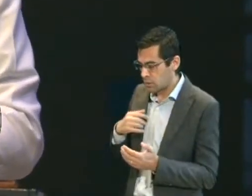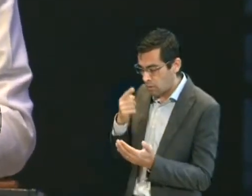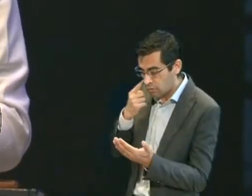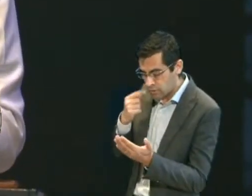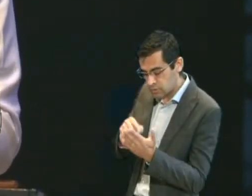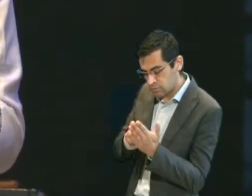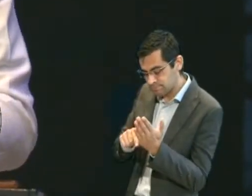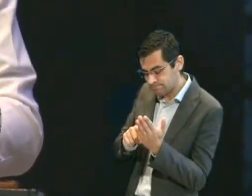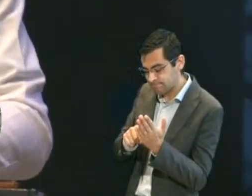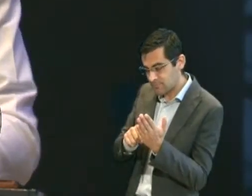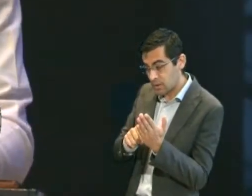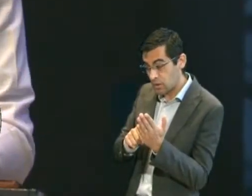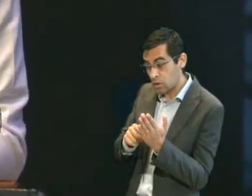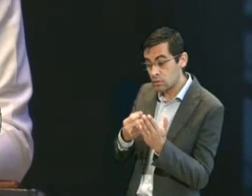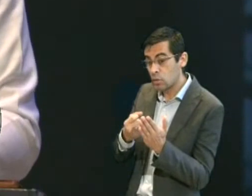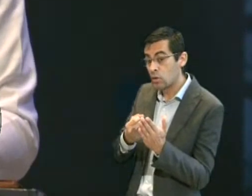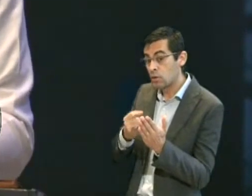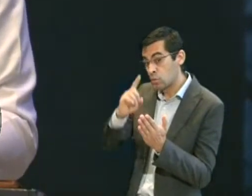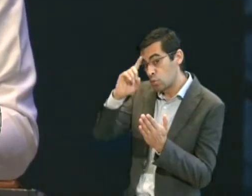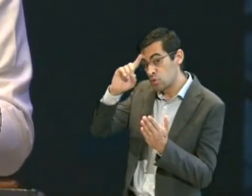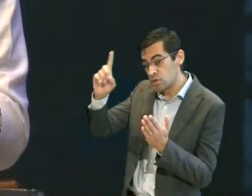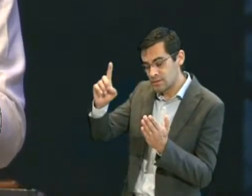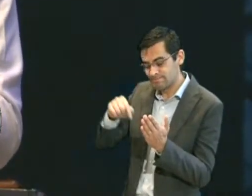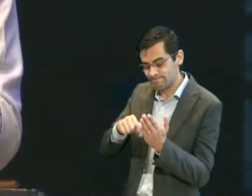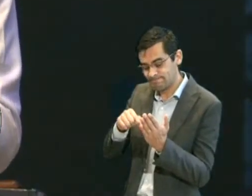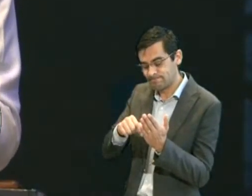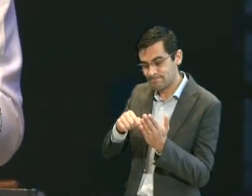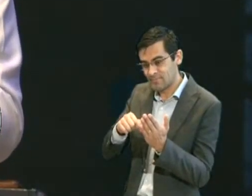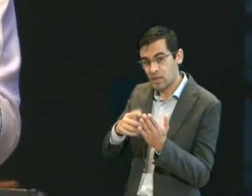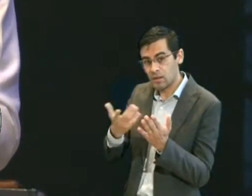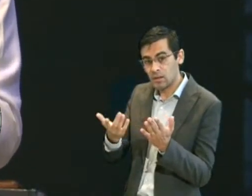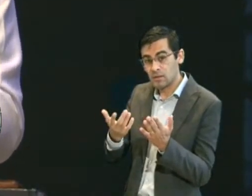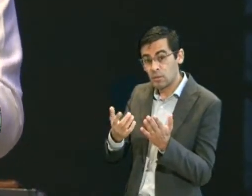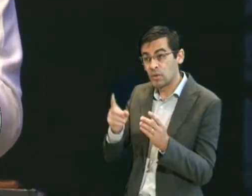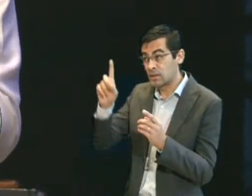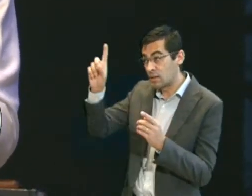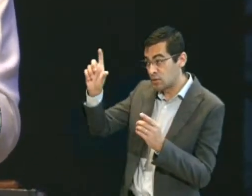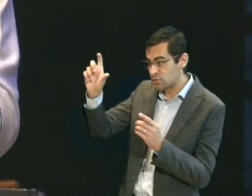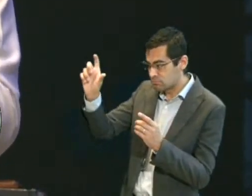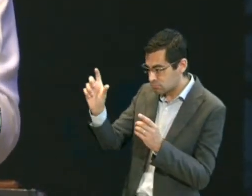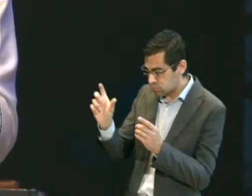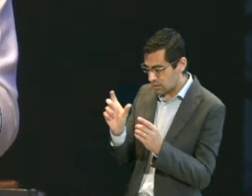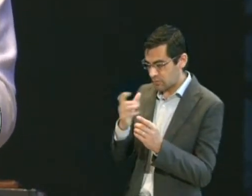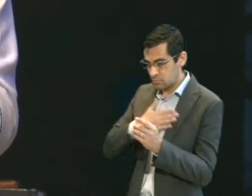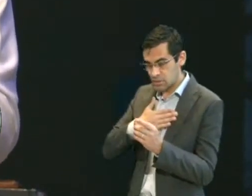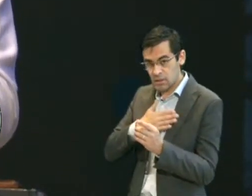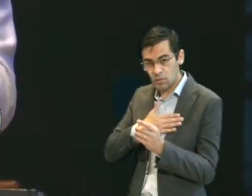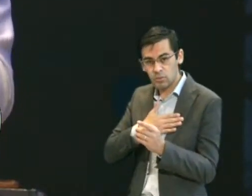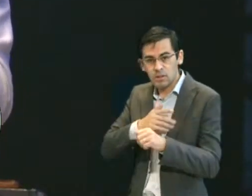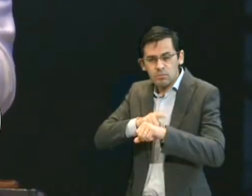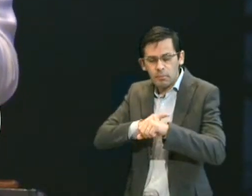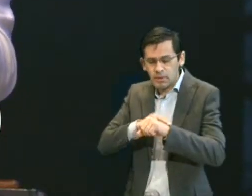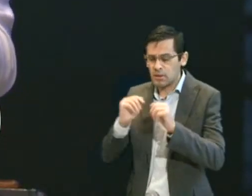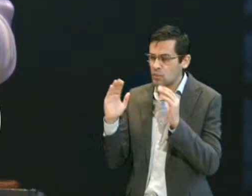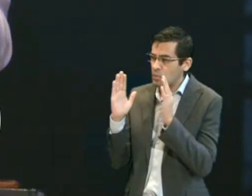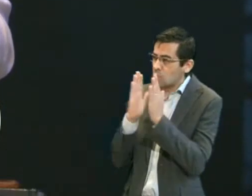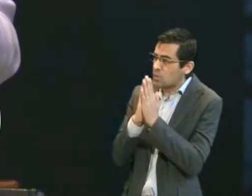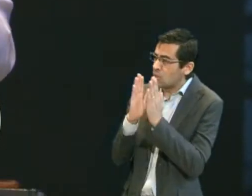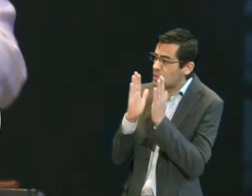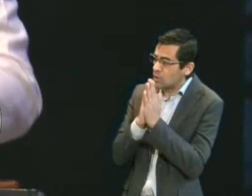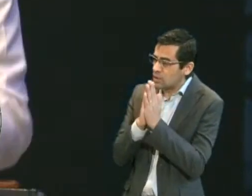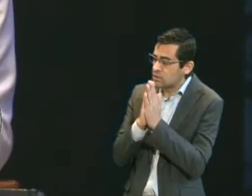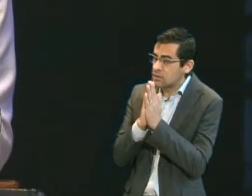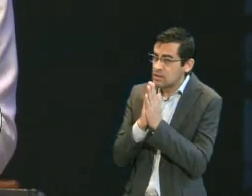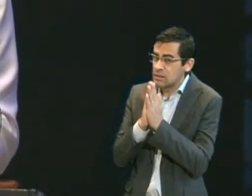essa anotação? Olha a data aí. Foi essa palavra que Deus me deu quando eu estava orando pela